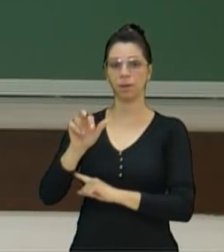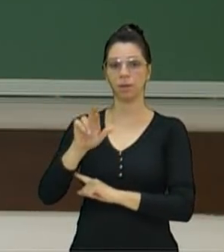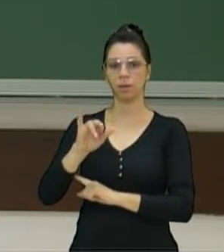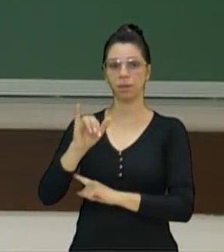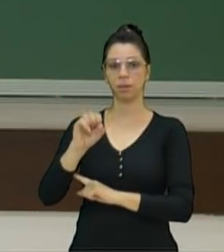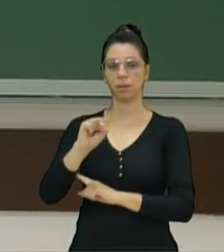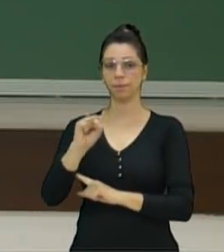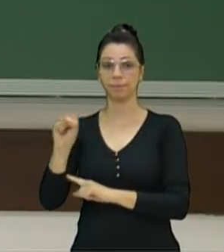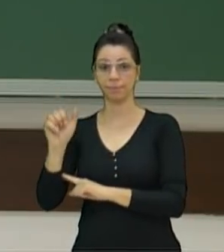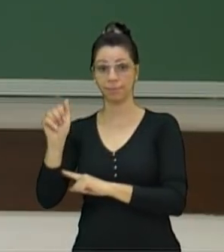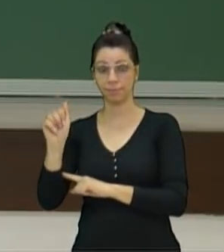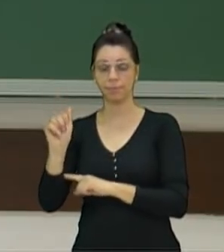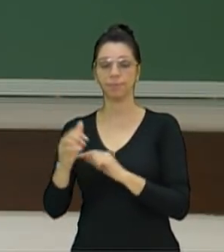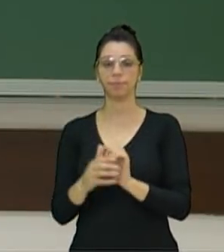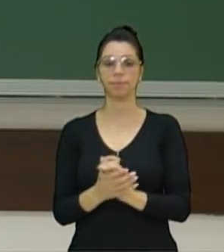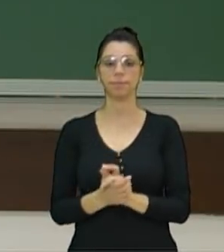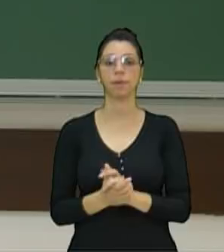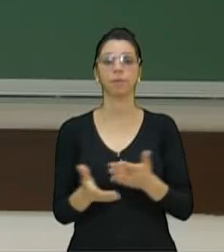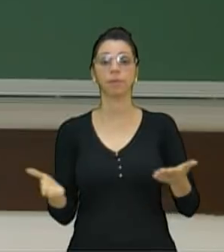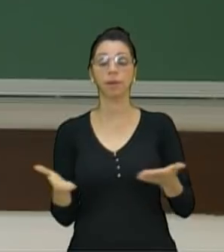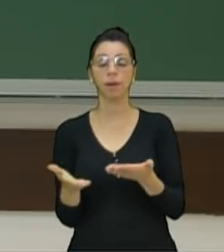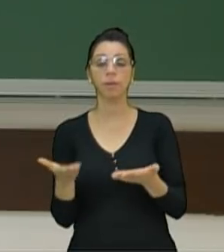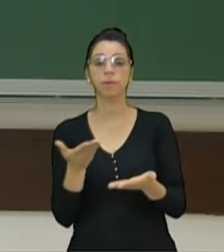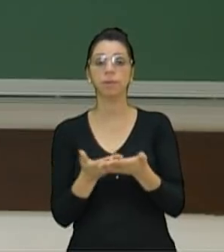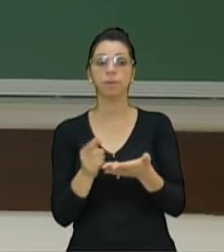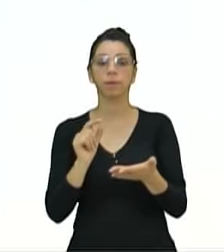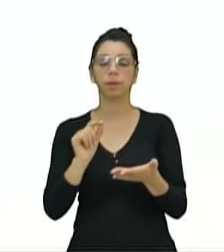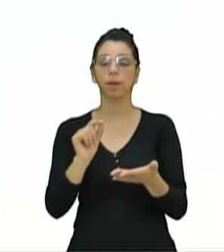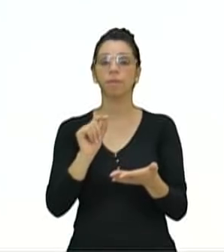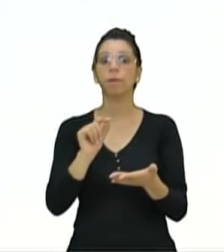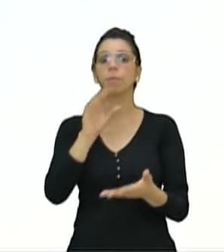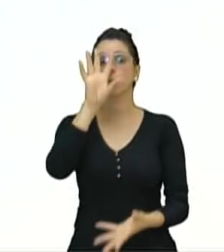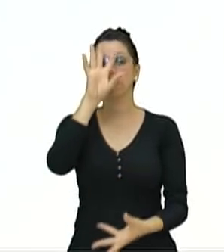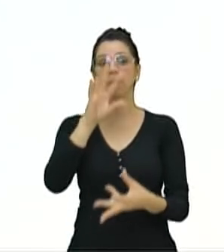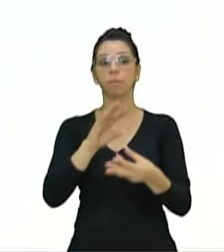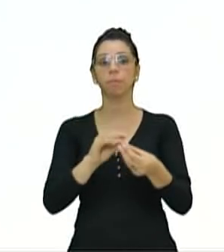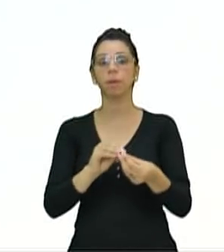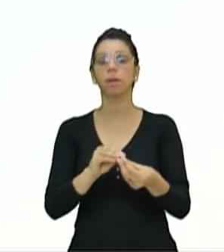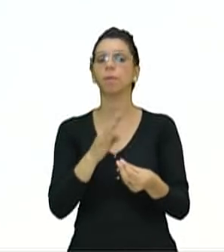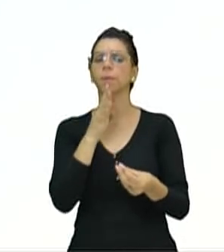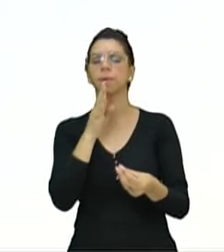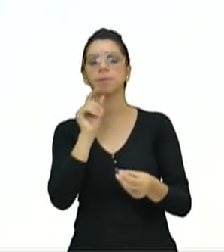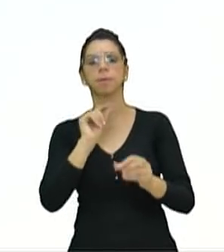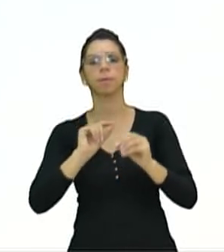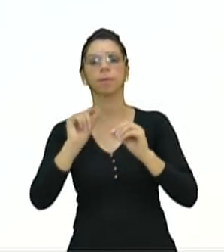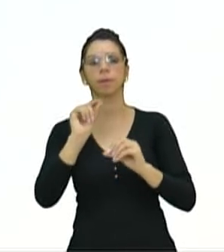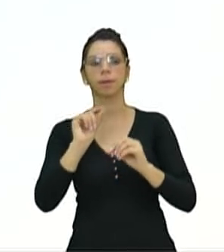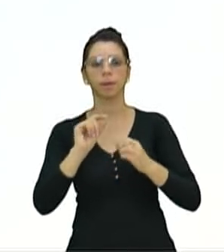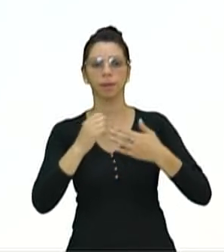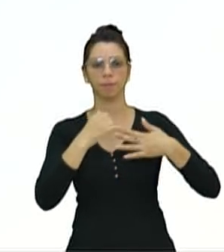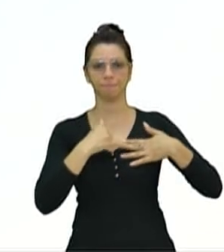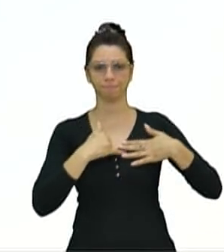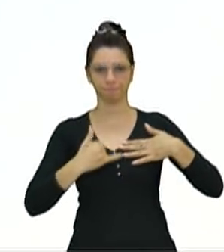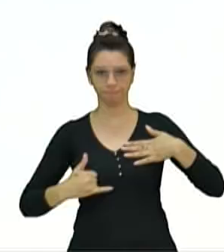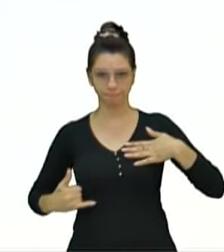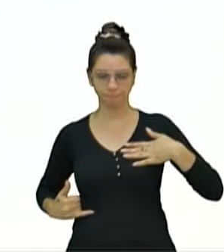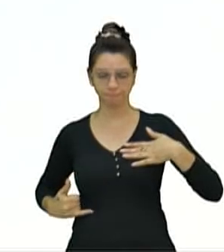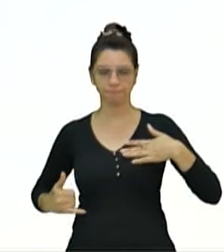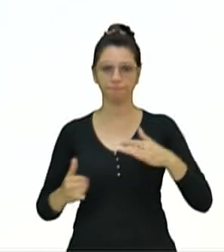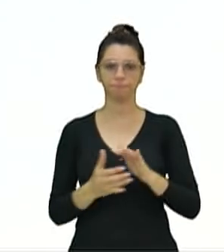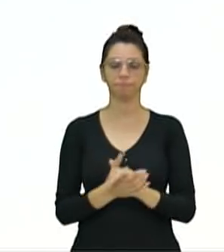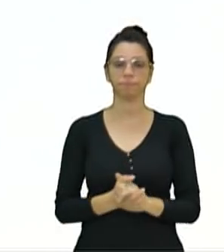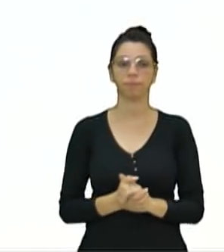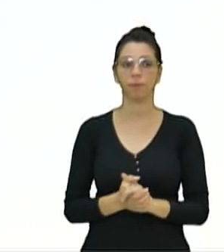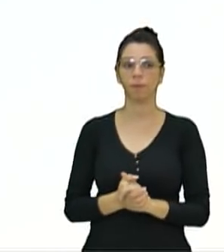de hoje nós vamos falar e conhecer sobre o sistema linfático, tá? Então,